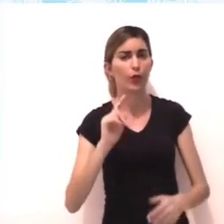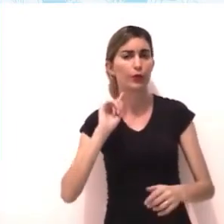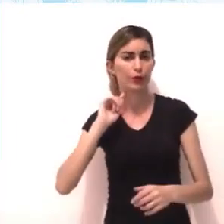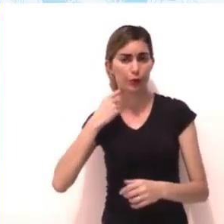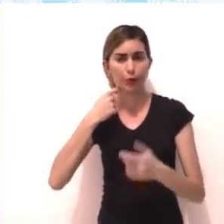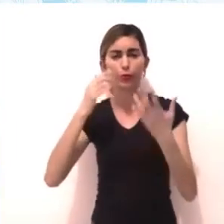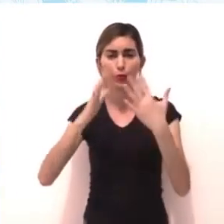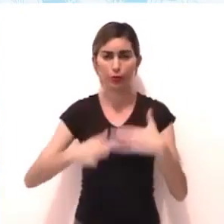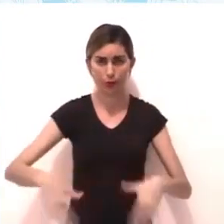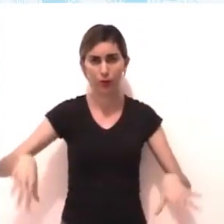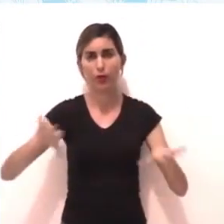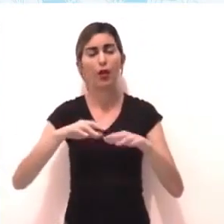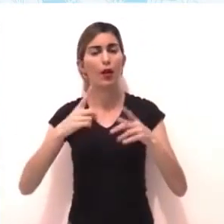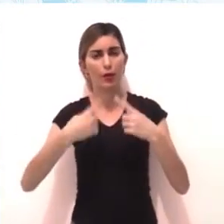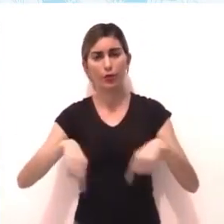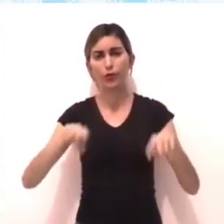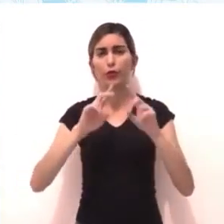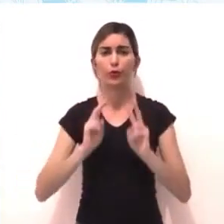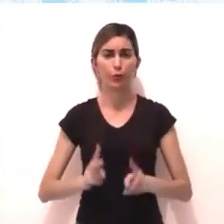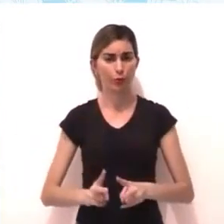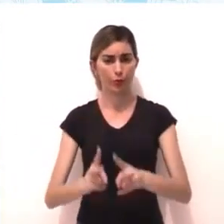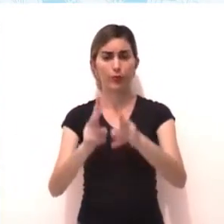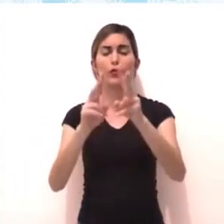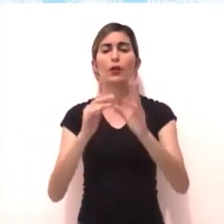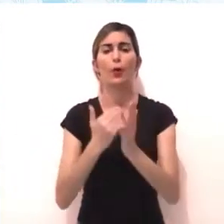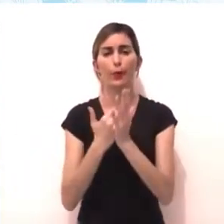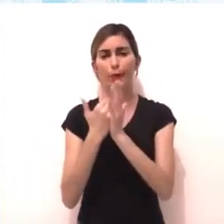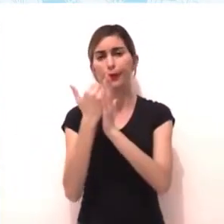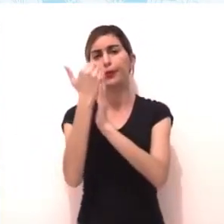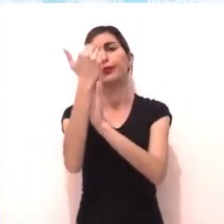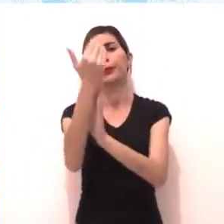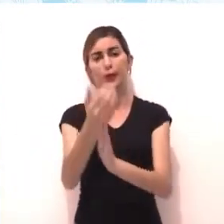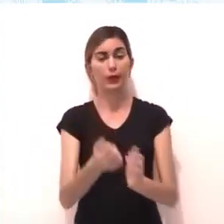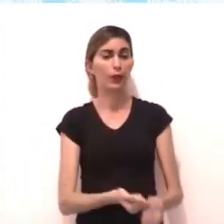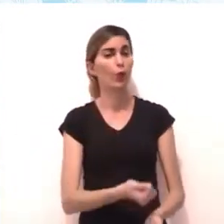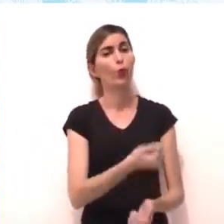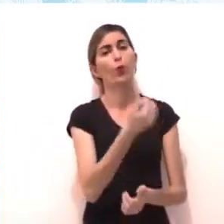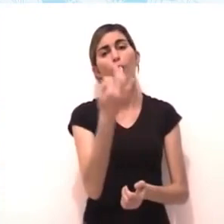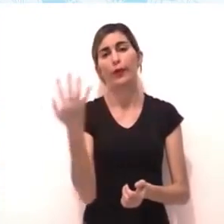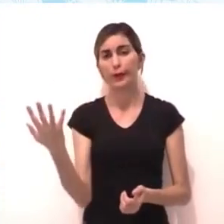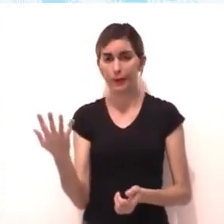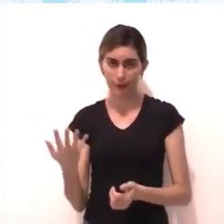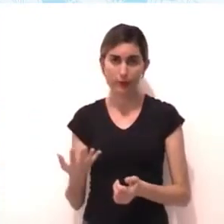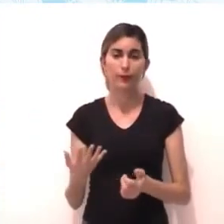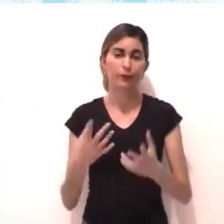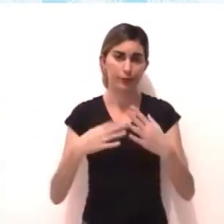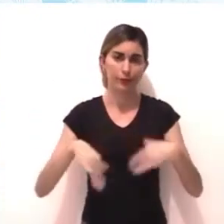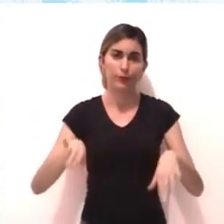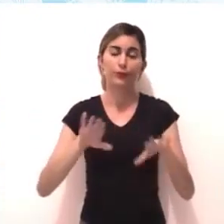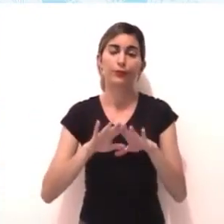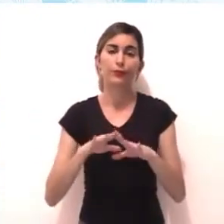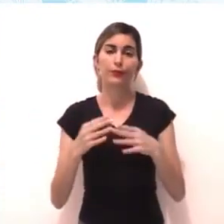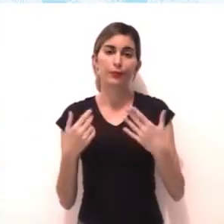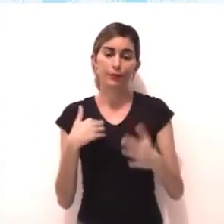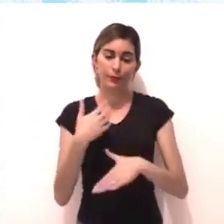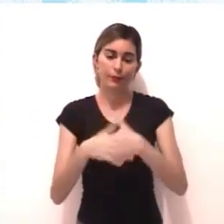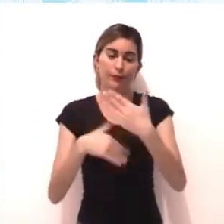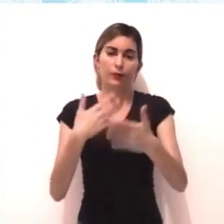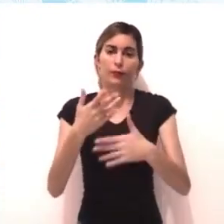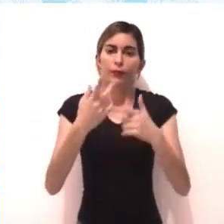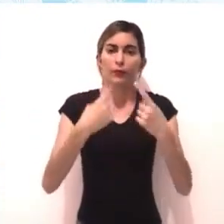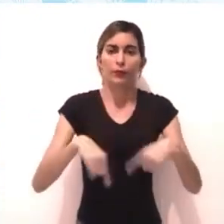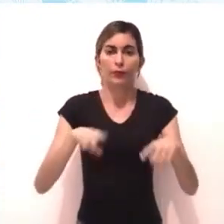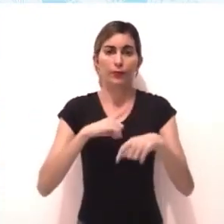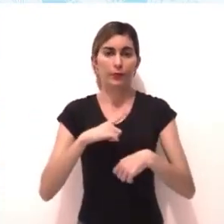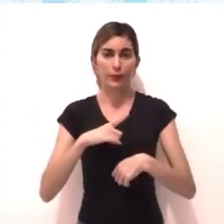nossa atmosfera, né? Se a gente continuar, a gente vai aumentar a quantidade de gás carbônico na atmosfera e, consequentemente, nós